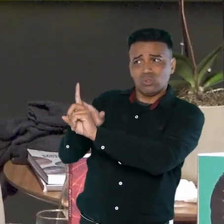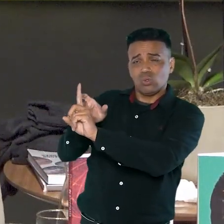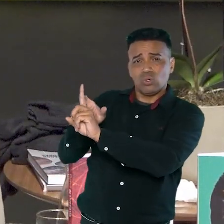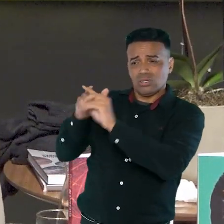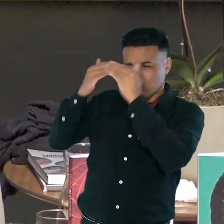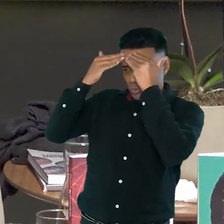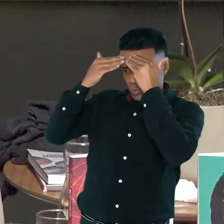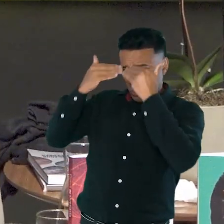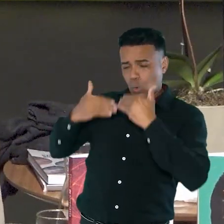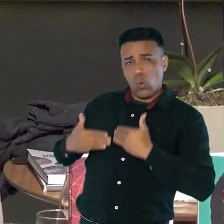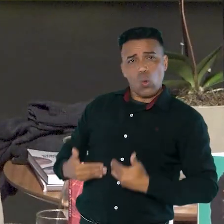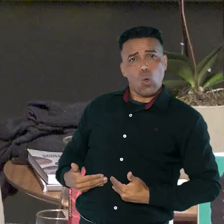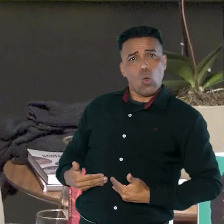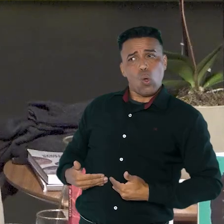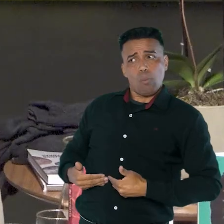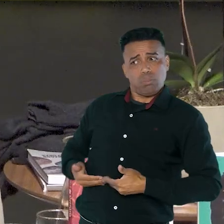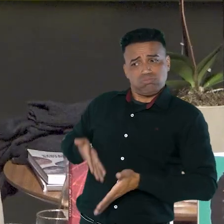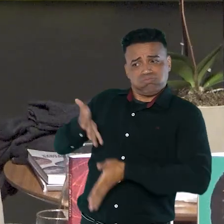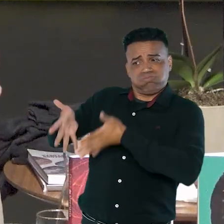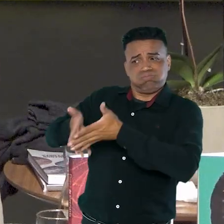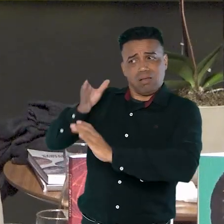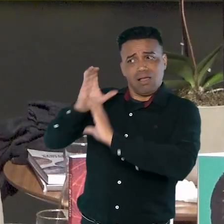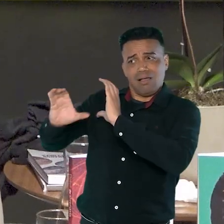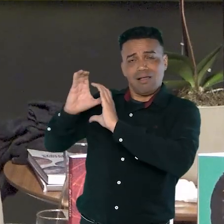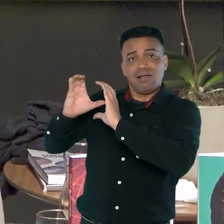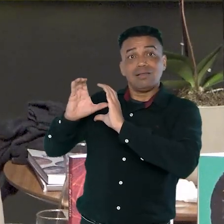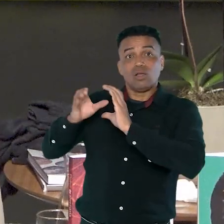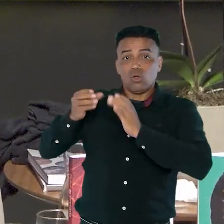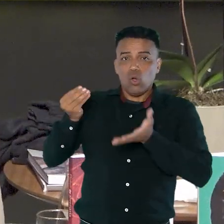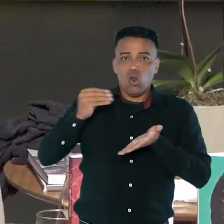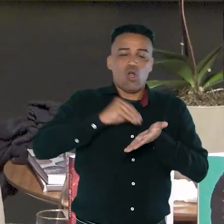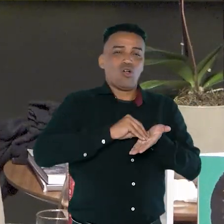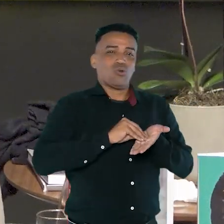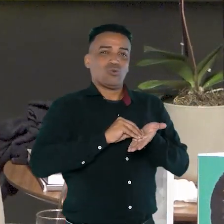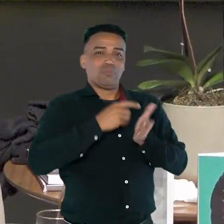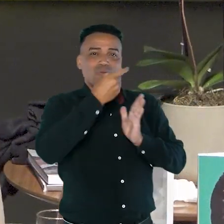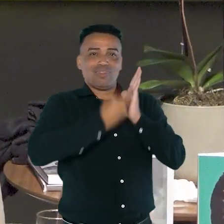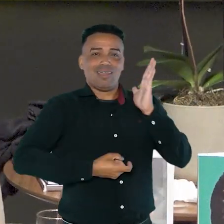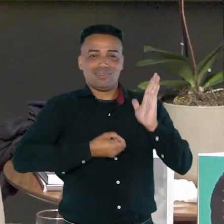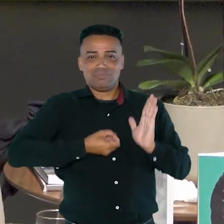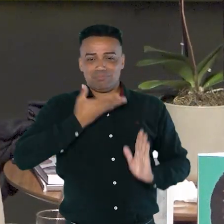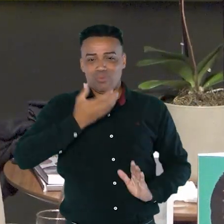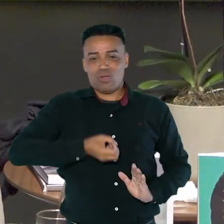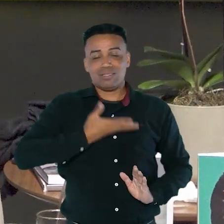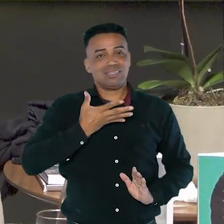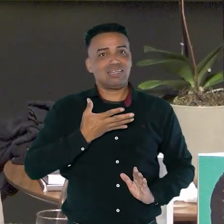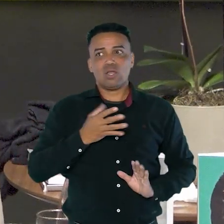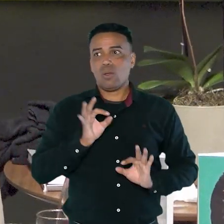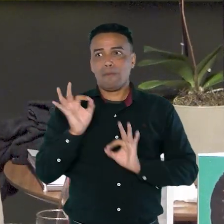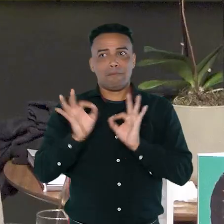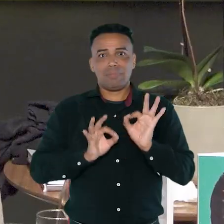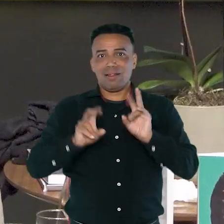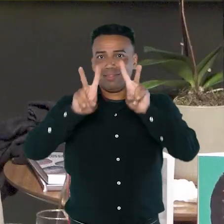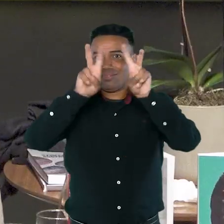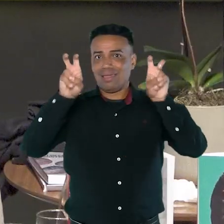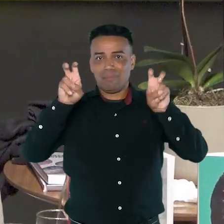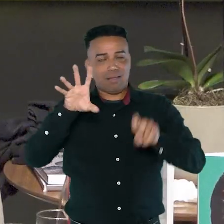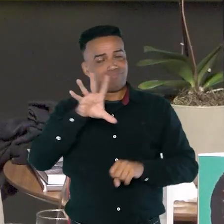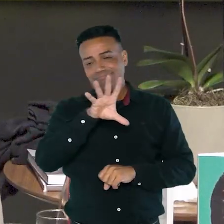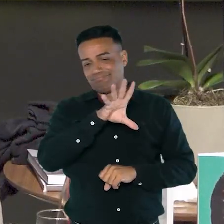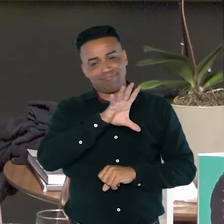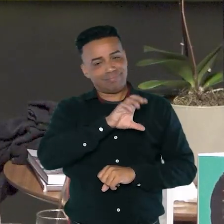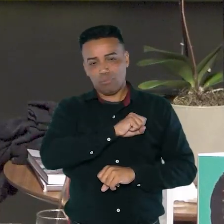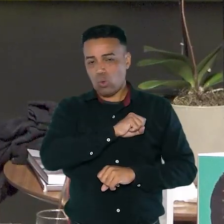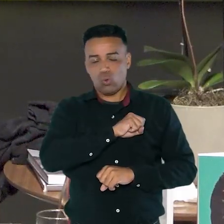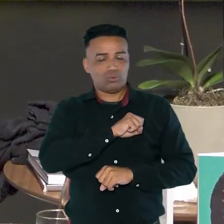fala. Tudo isso eu aplico na minha poesia, no meu dia a dia. Então, assim, eu ainda não estou preparado para o amor ainda, para escrever sobre